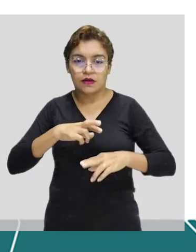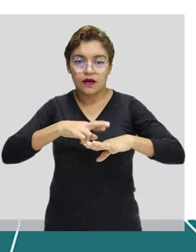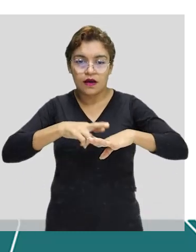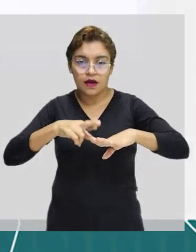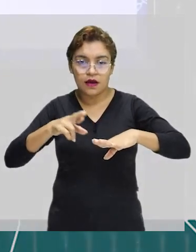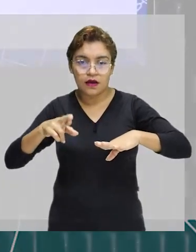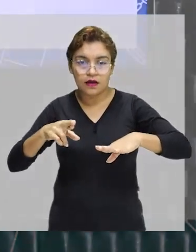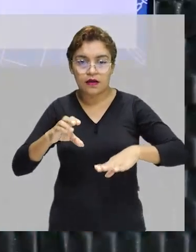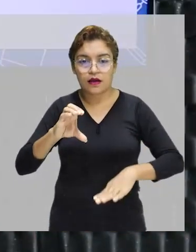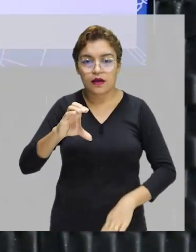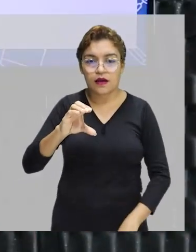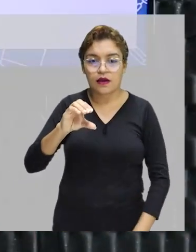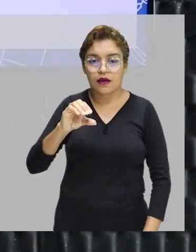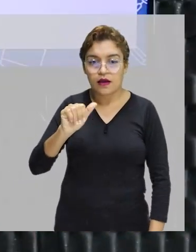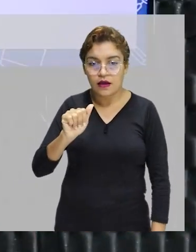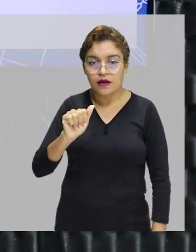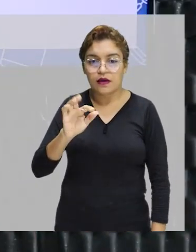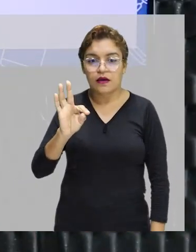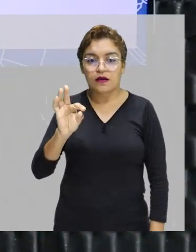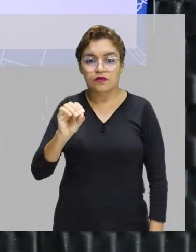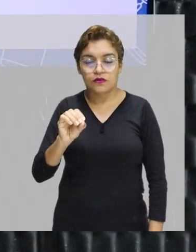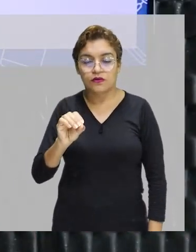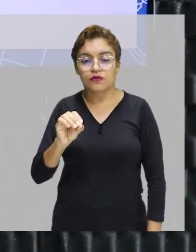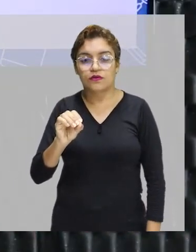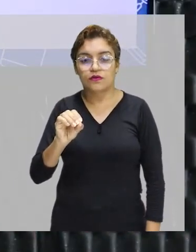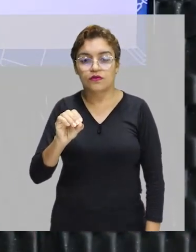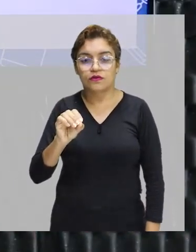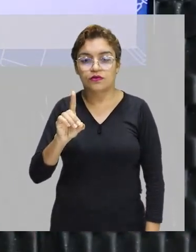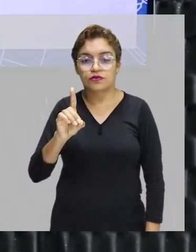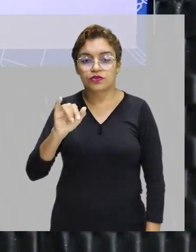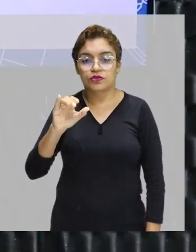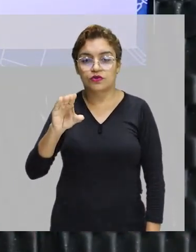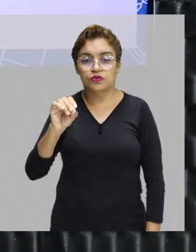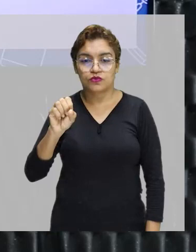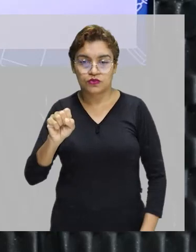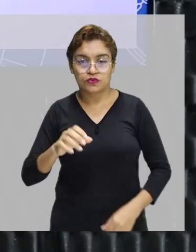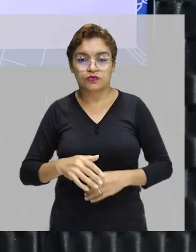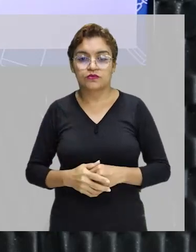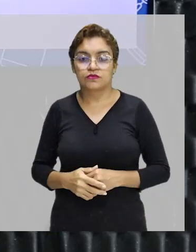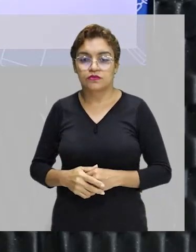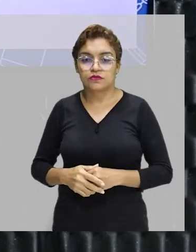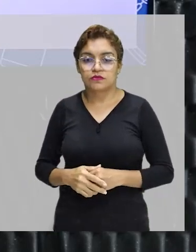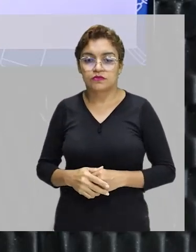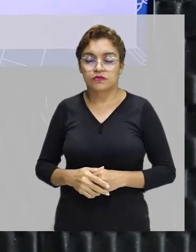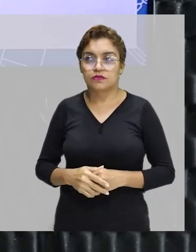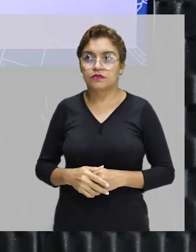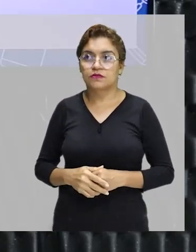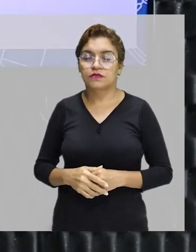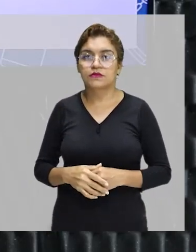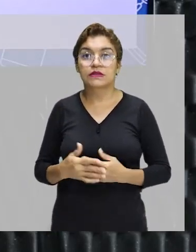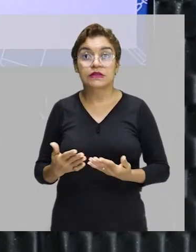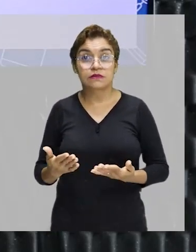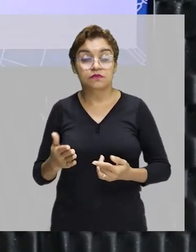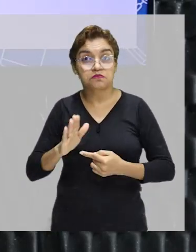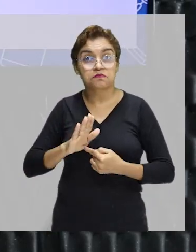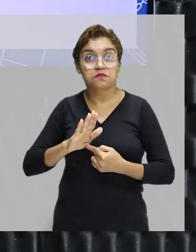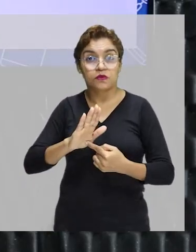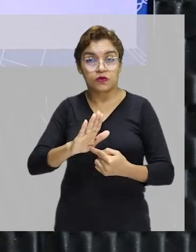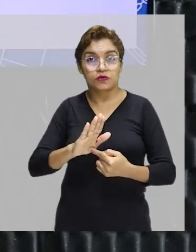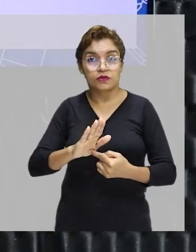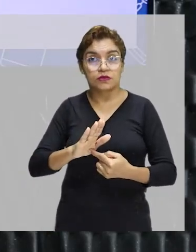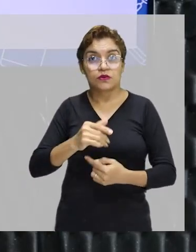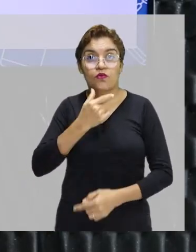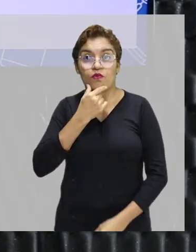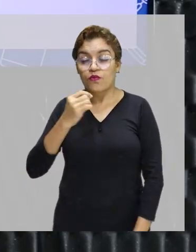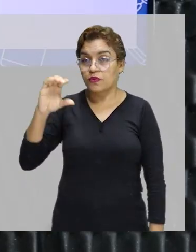raios catódicos, tá certo? E qual é a pergunta? Ó, com base no exposto, o cientista que realizou